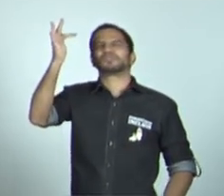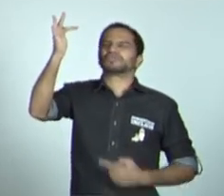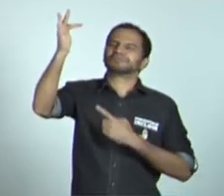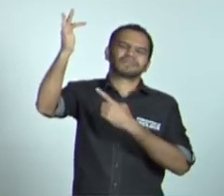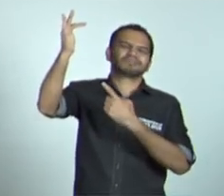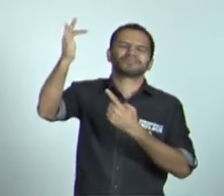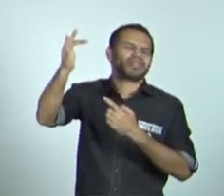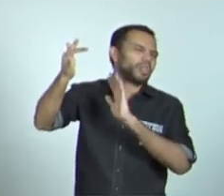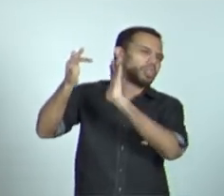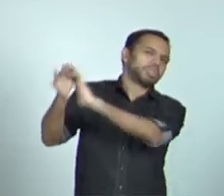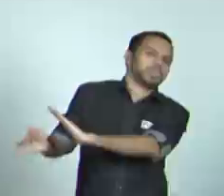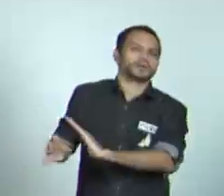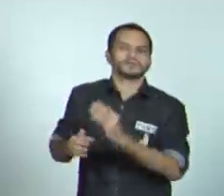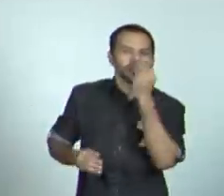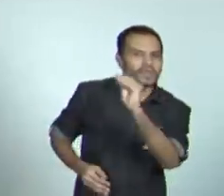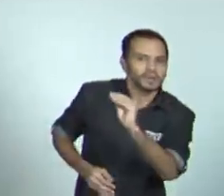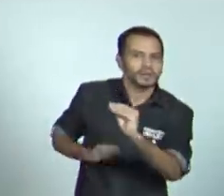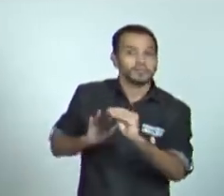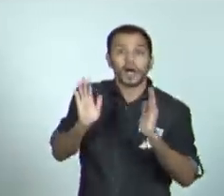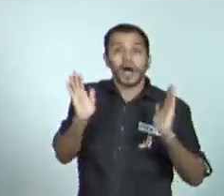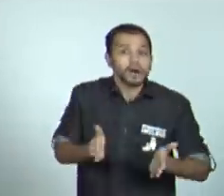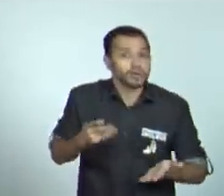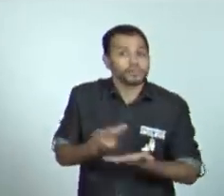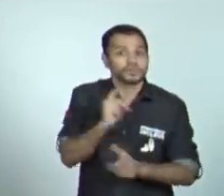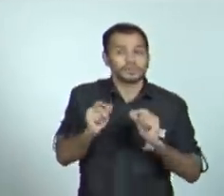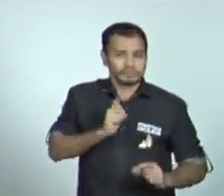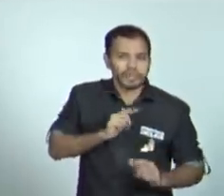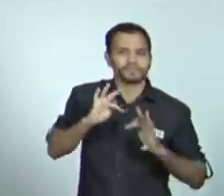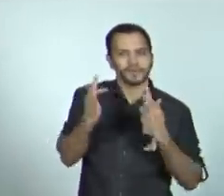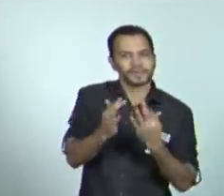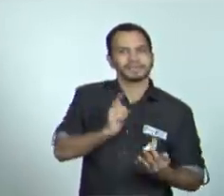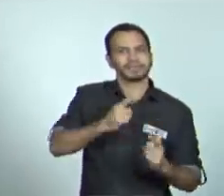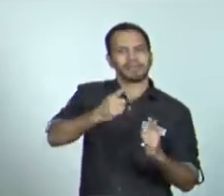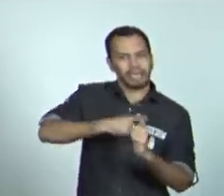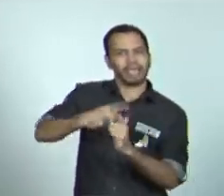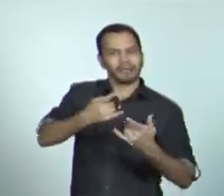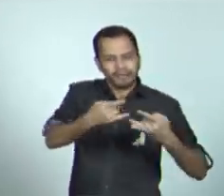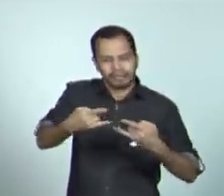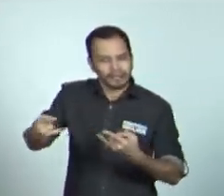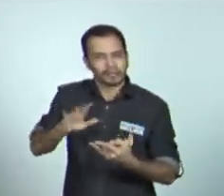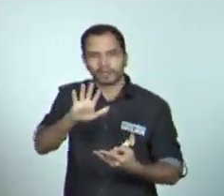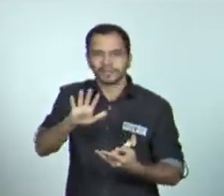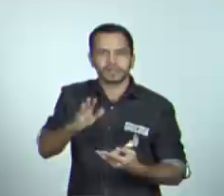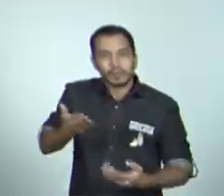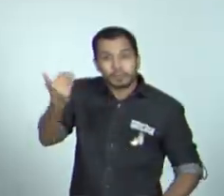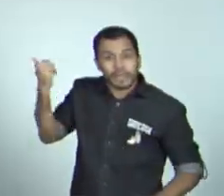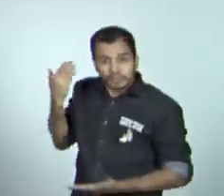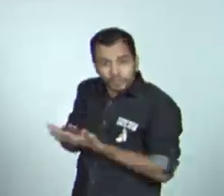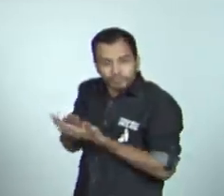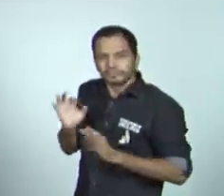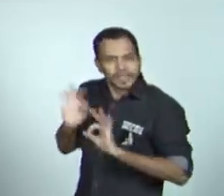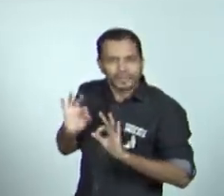tá com família filho pequeno e tá com dificuldade para pagar as contas porque teve chance e não aproveitou você que tá me ouvindo